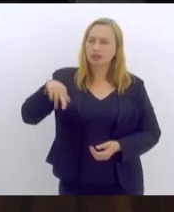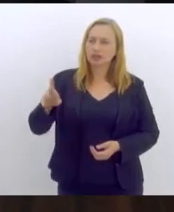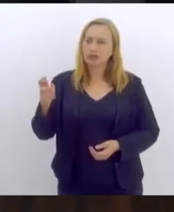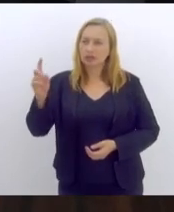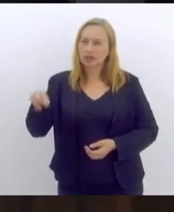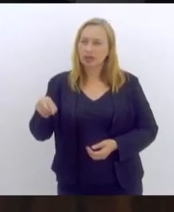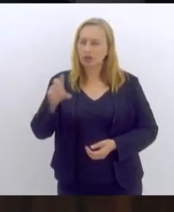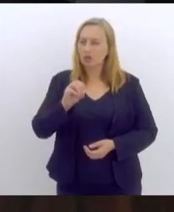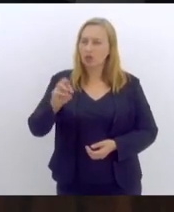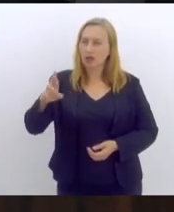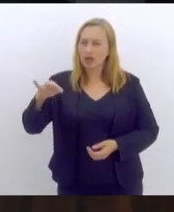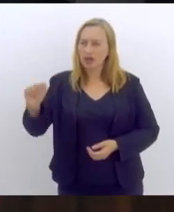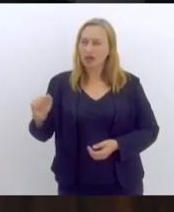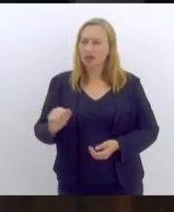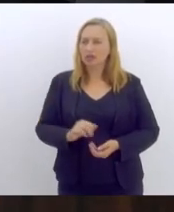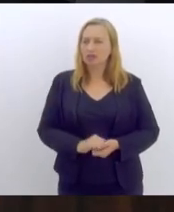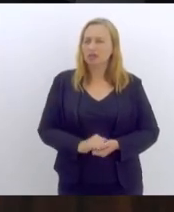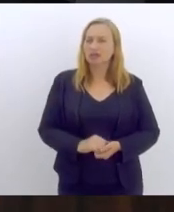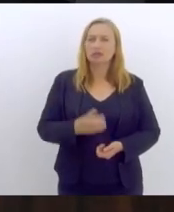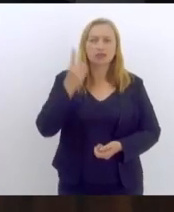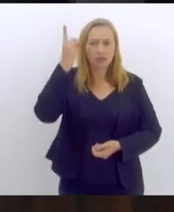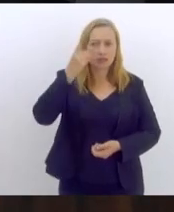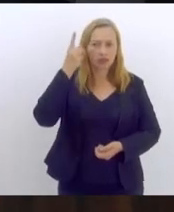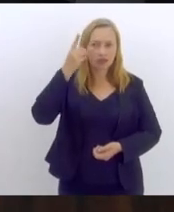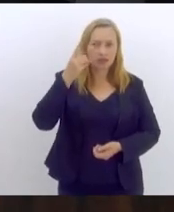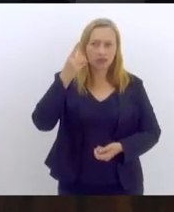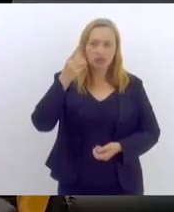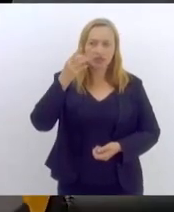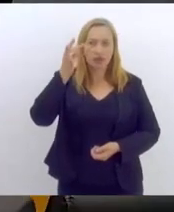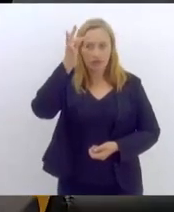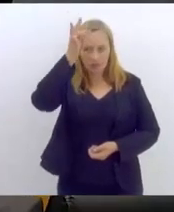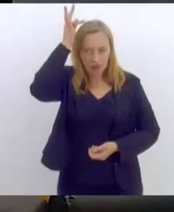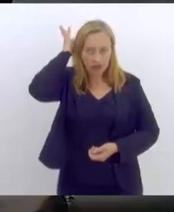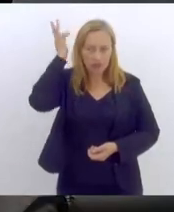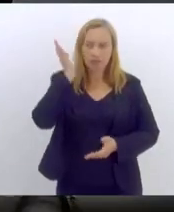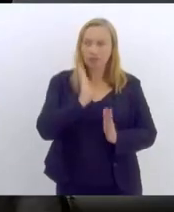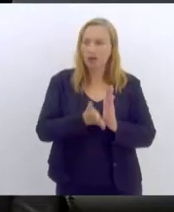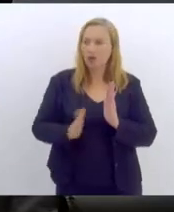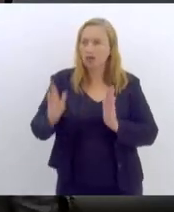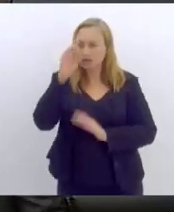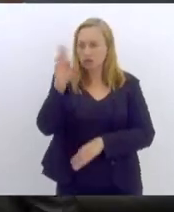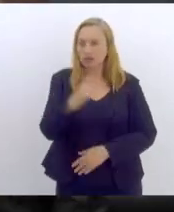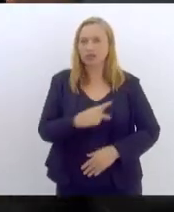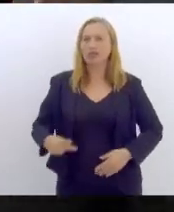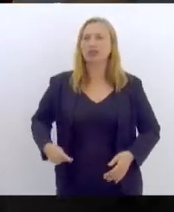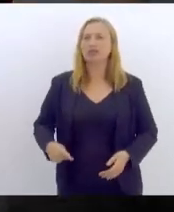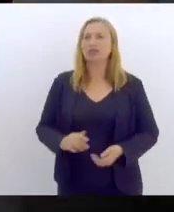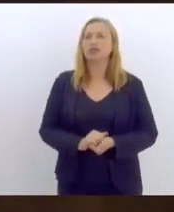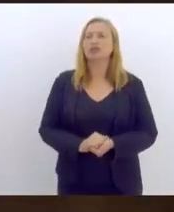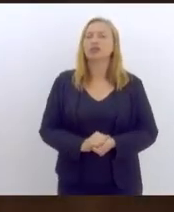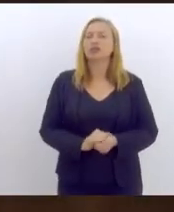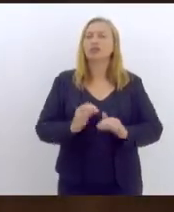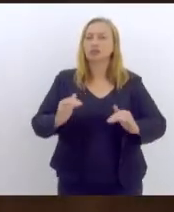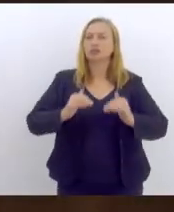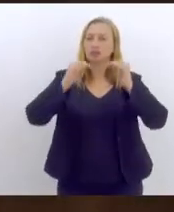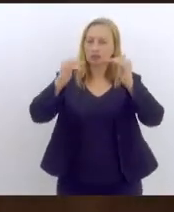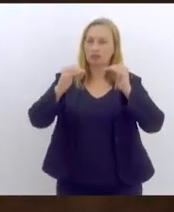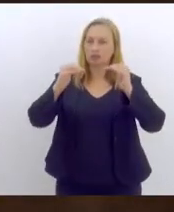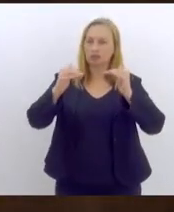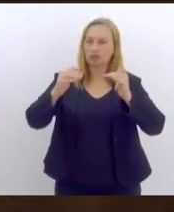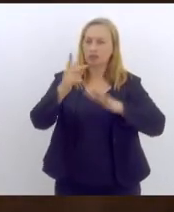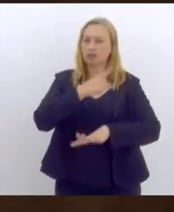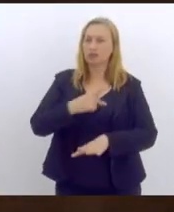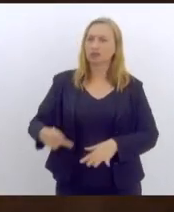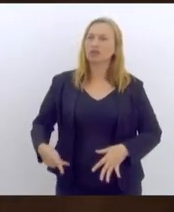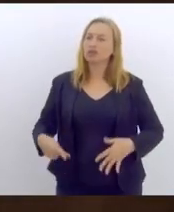discutir? Deputado Fred Pacheco. Pela ordem, presidente. Vossa Excelência, primeiro quero lhe